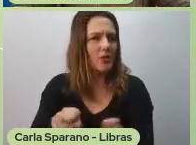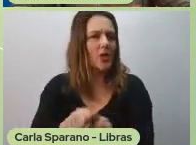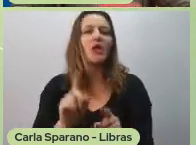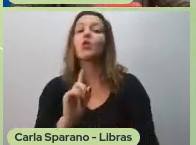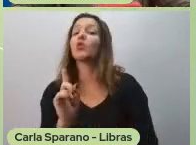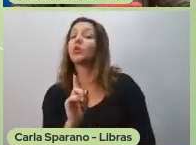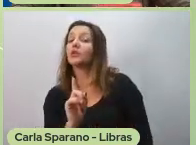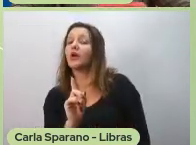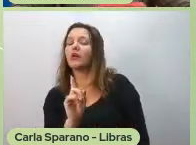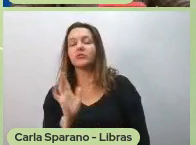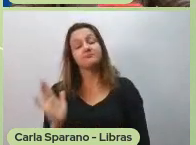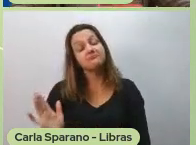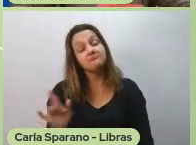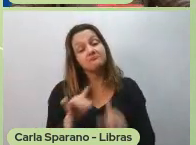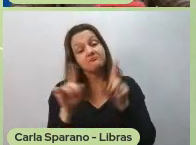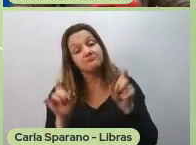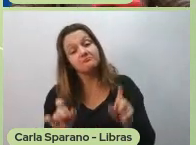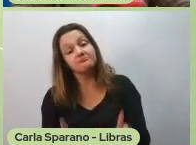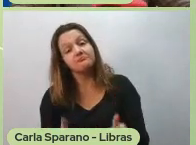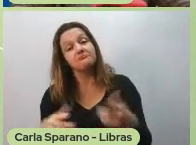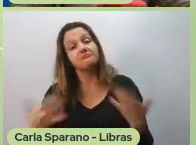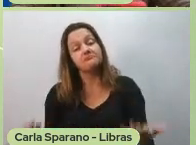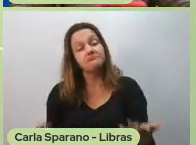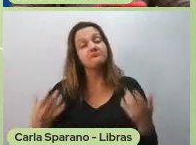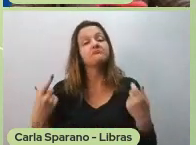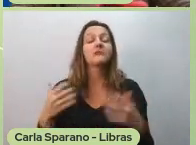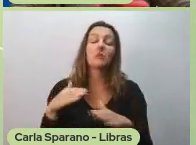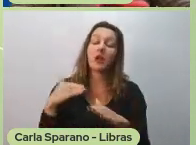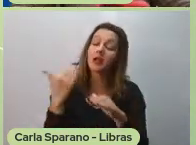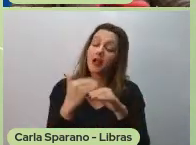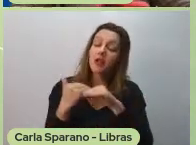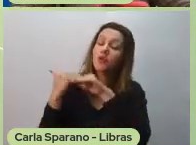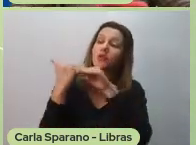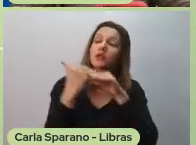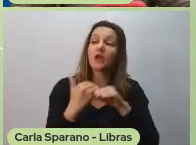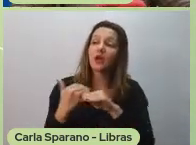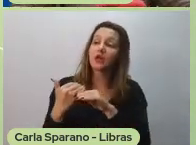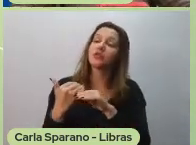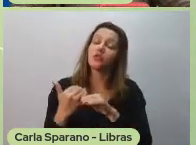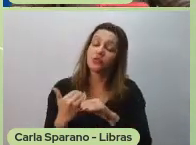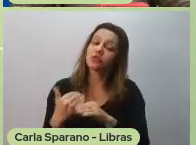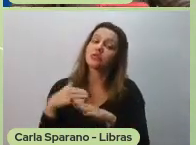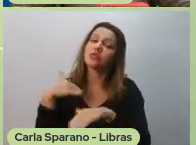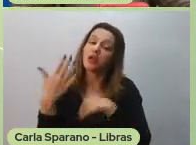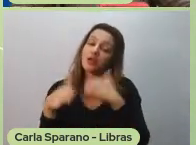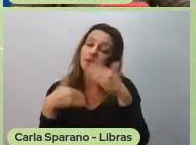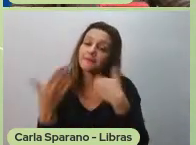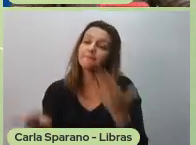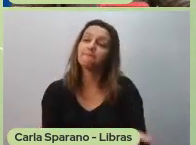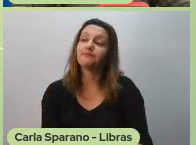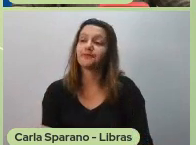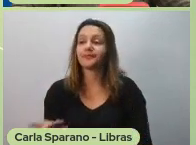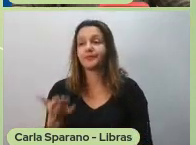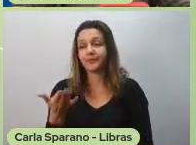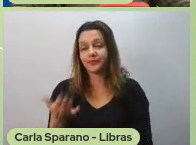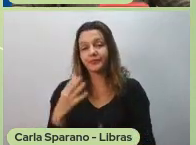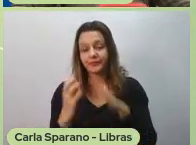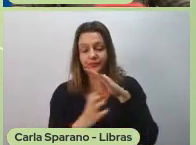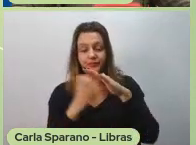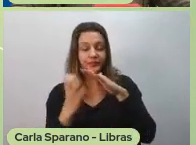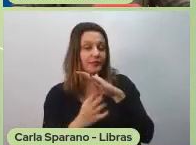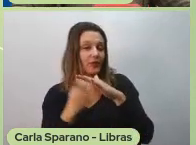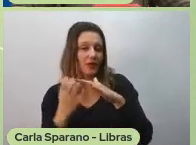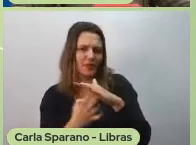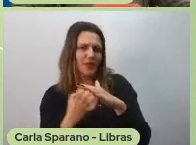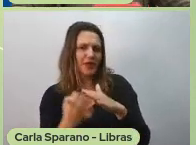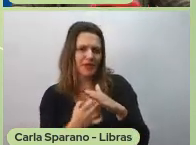estão em evolução. Como já foi dito também, acho que no painel anterior ou aqui, é assim, empresas são feitas de